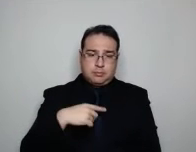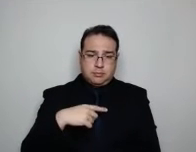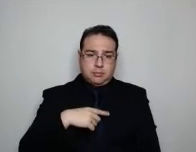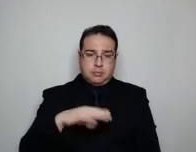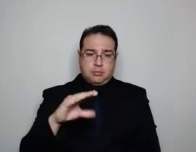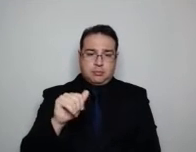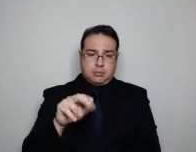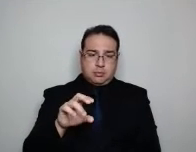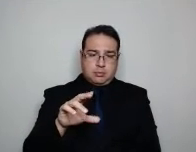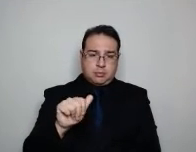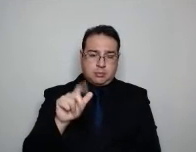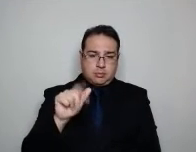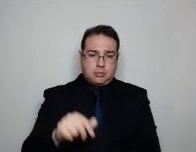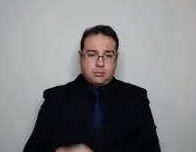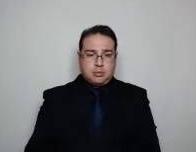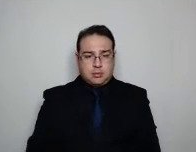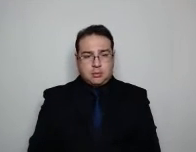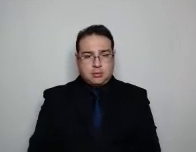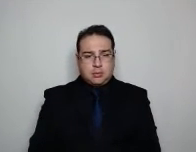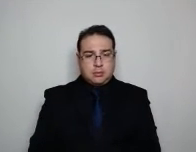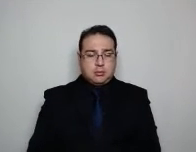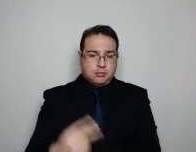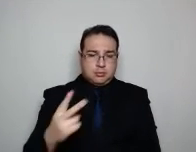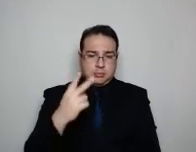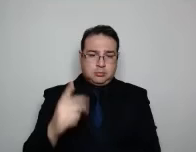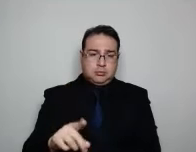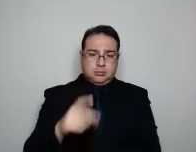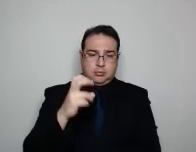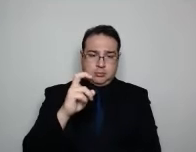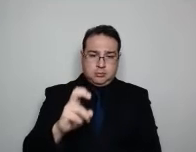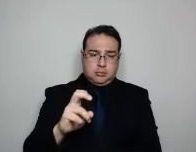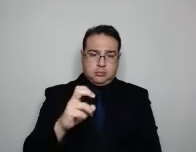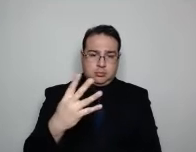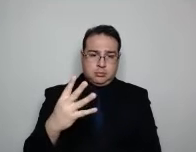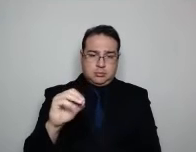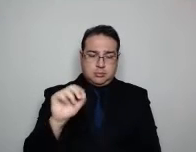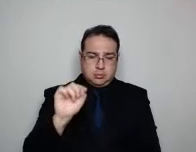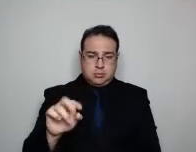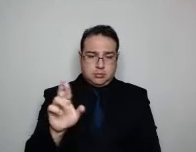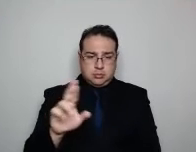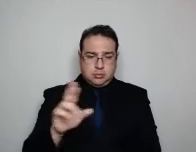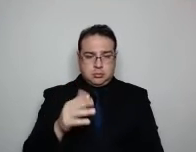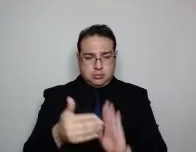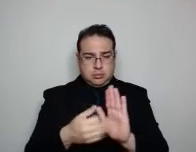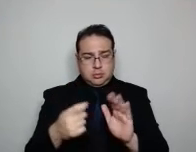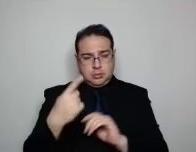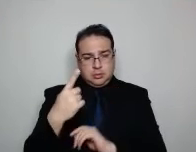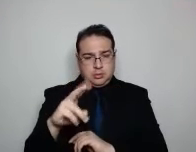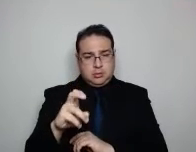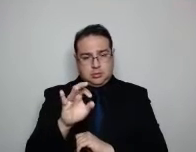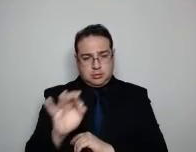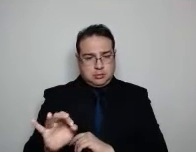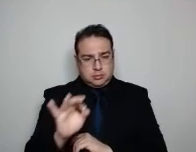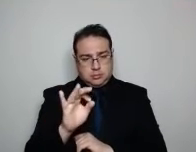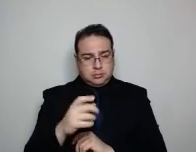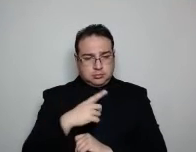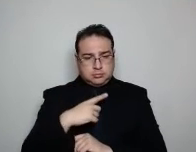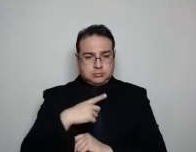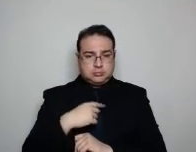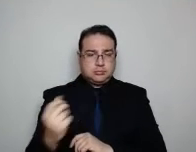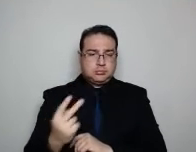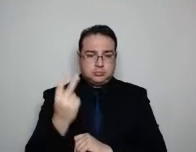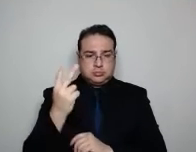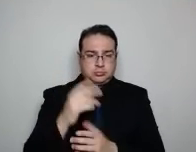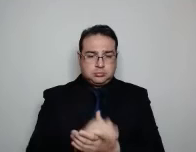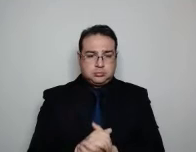que é a quantia de R$540.000. Então, tirando 15%, teria um valor de